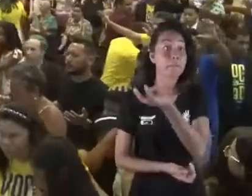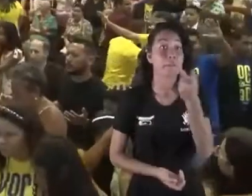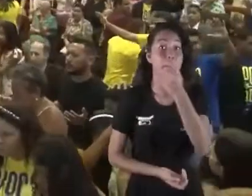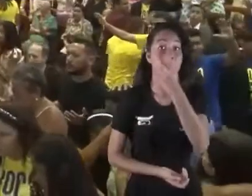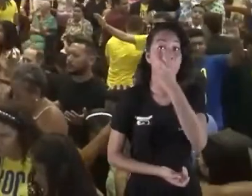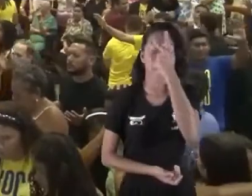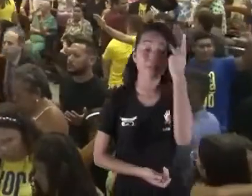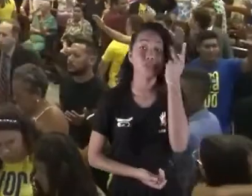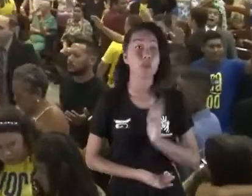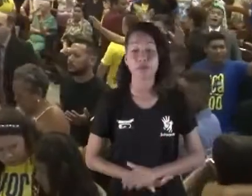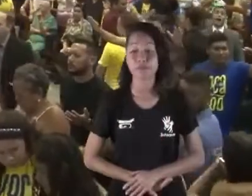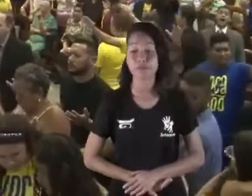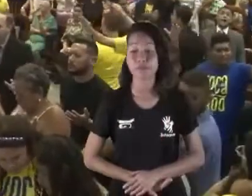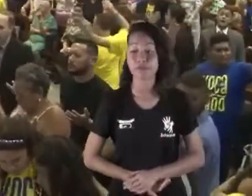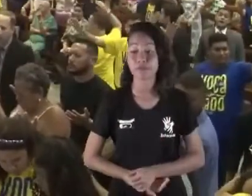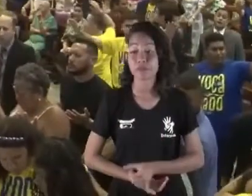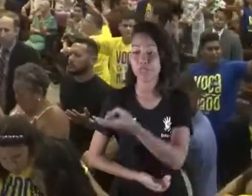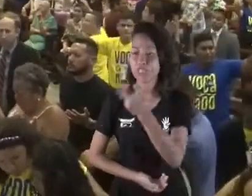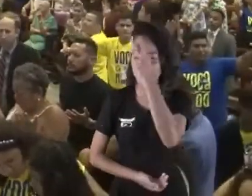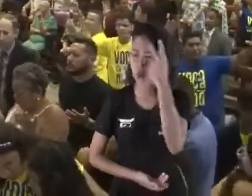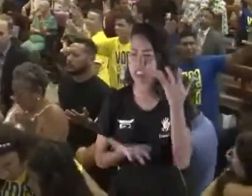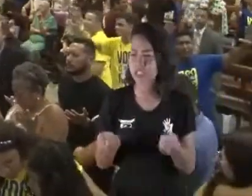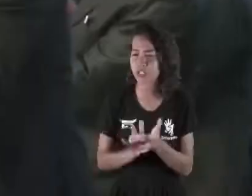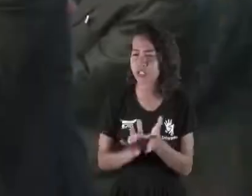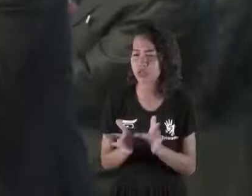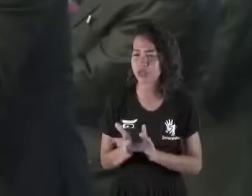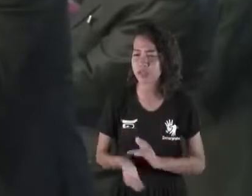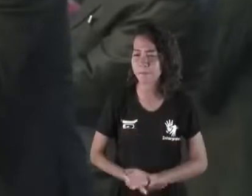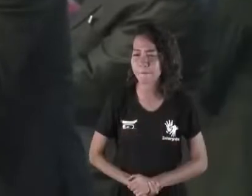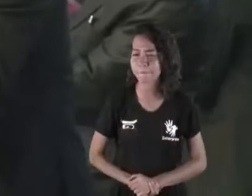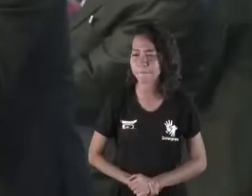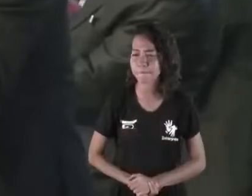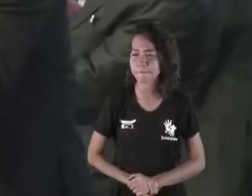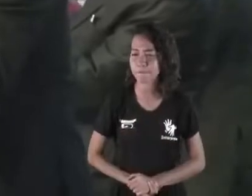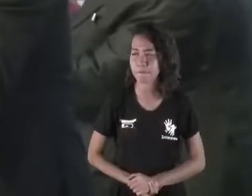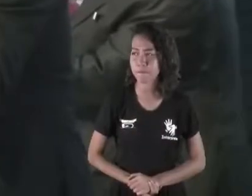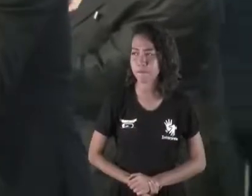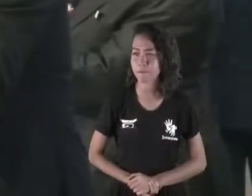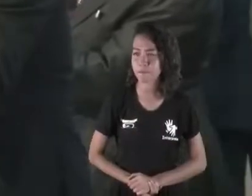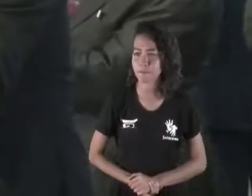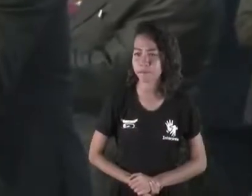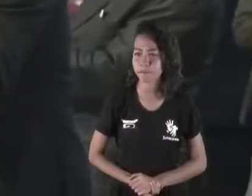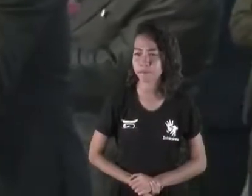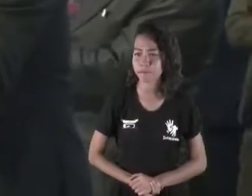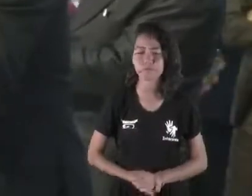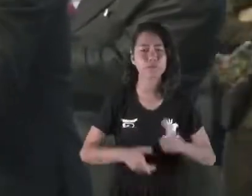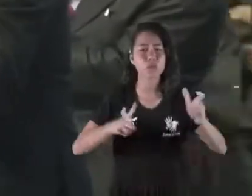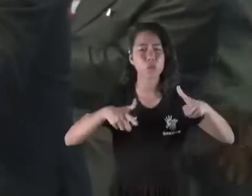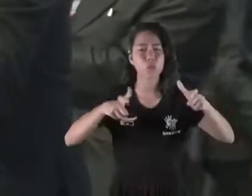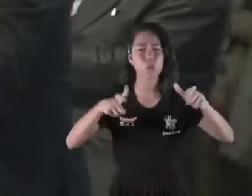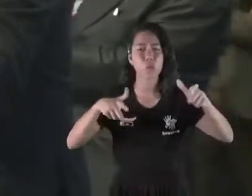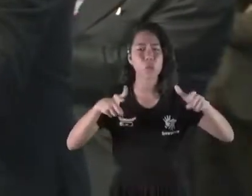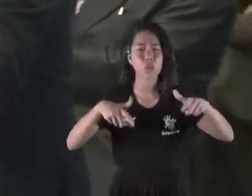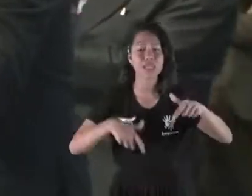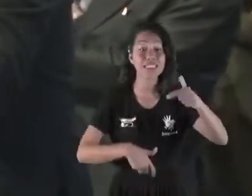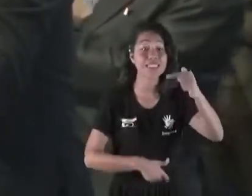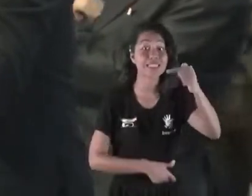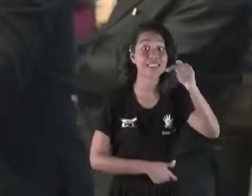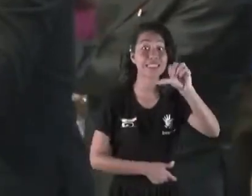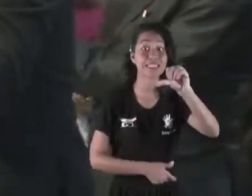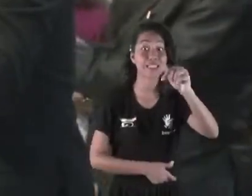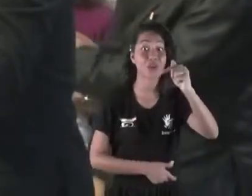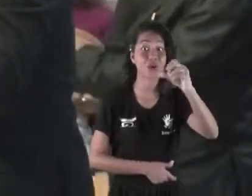Chorando, falando em línguas estranhas. Onde está a